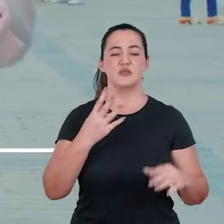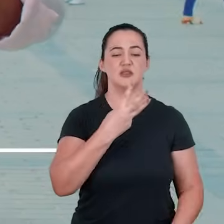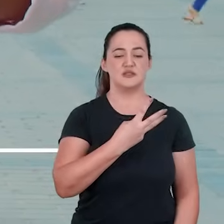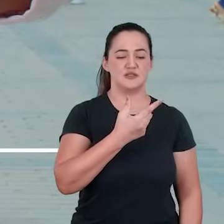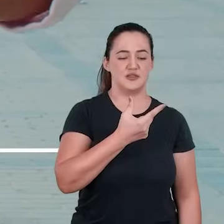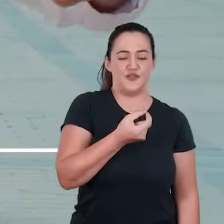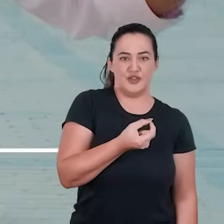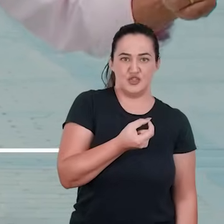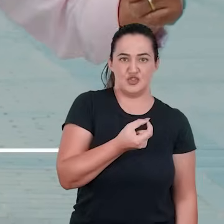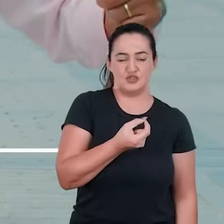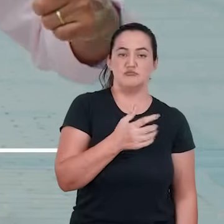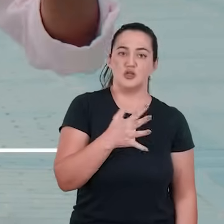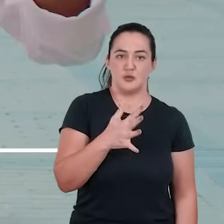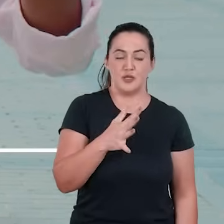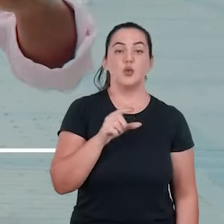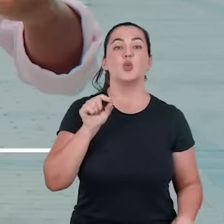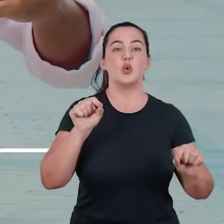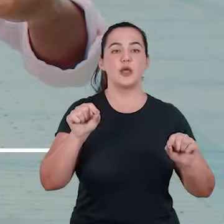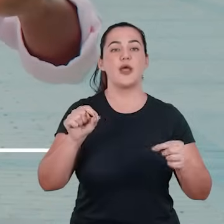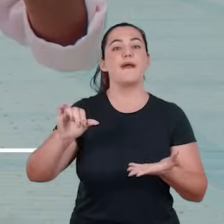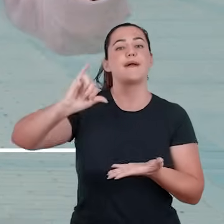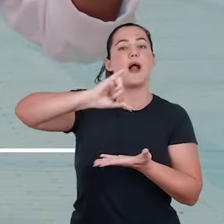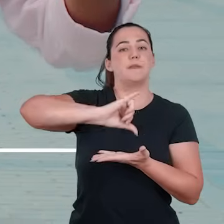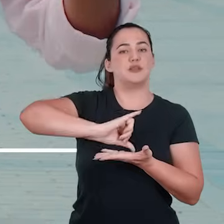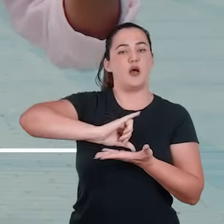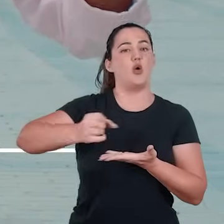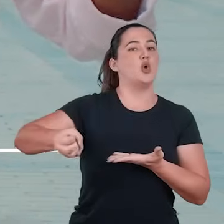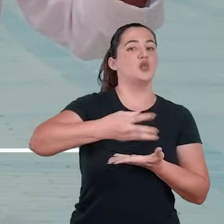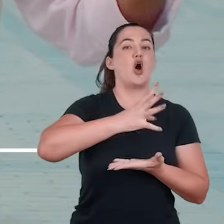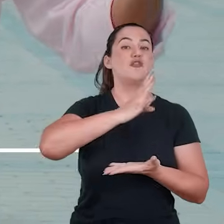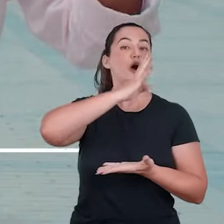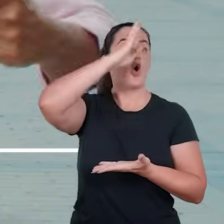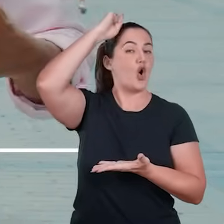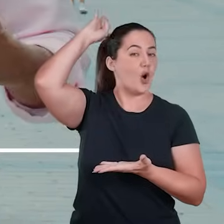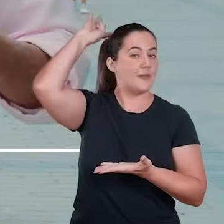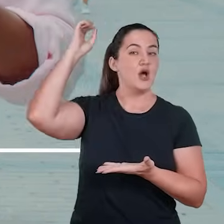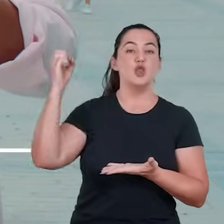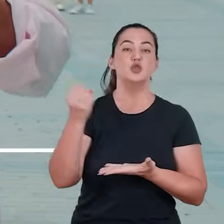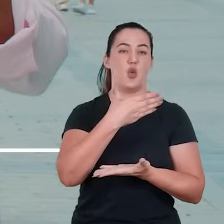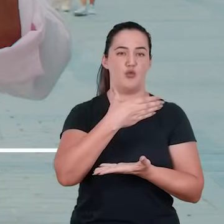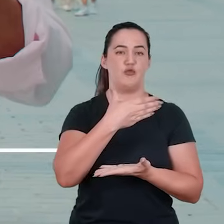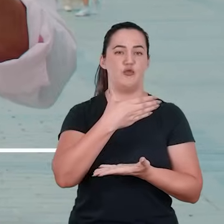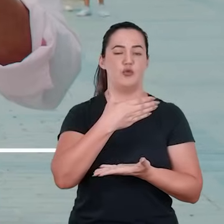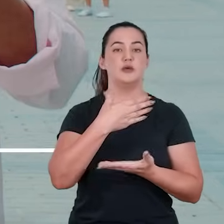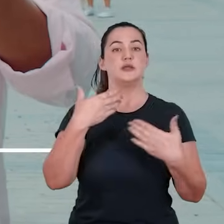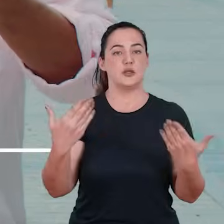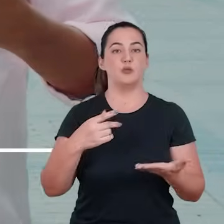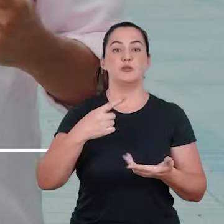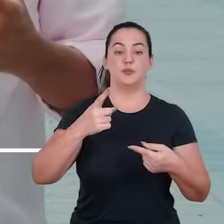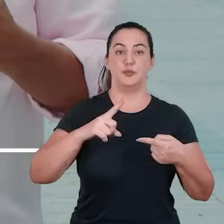321, emplacou nesse lugar a capital, ou a Nova Roma, a nova capital do Império Romano. Então você tem